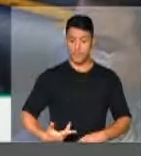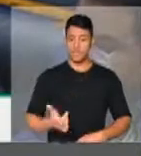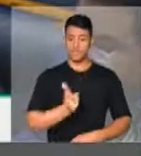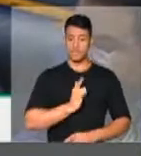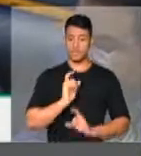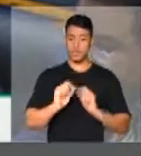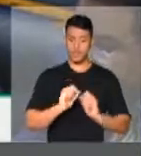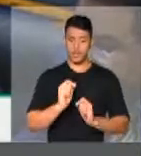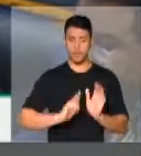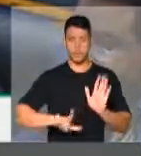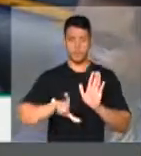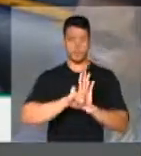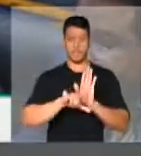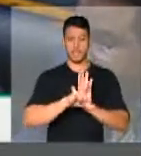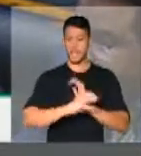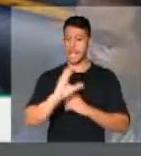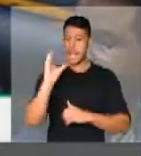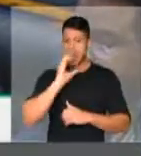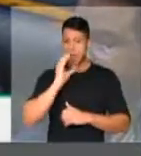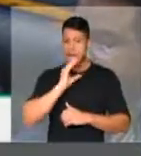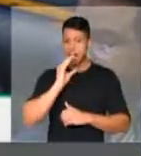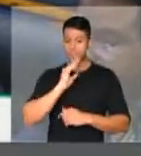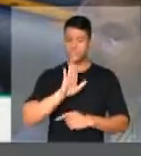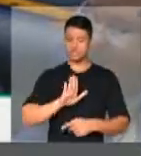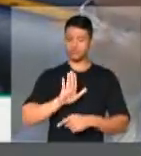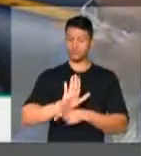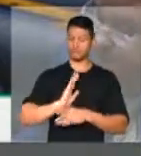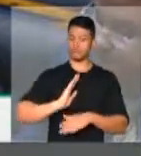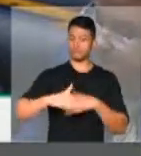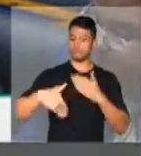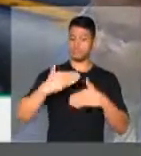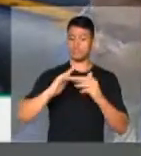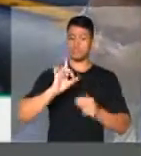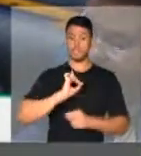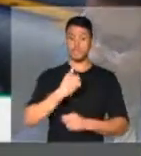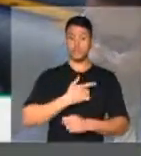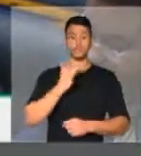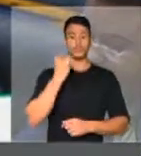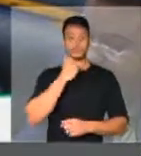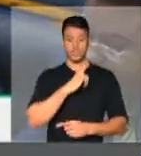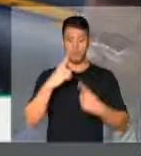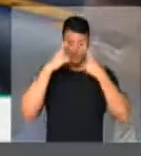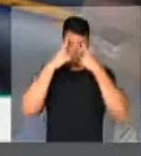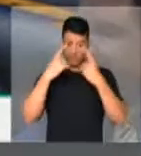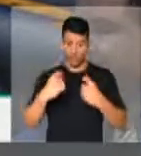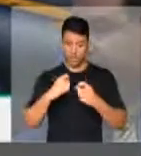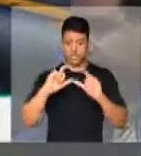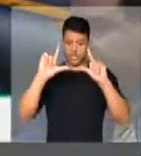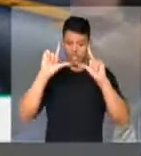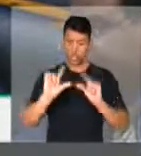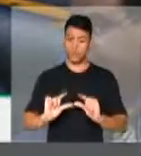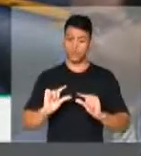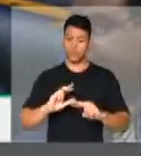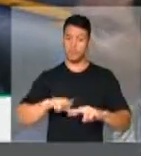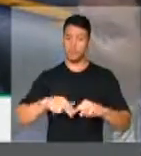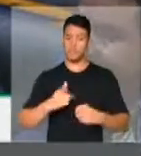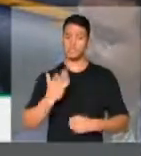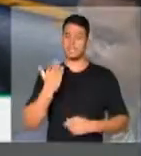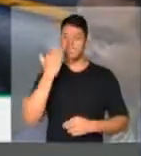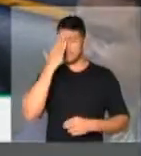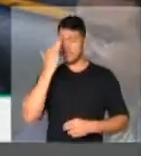atual, uma legislação que dê celeridade ao processo e que a gente acabe com a impunidade que se dá exatamente pelos embargos de gaveta,